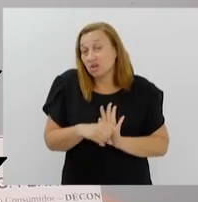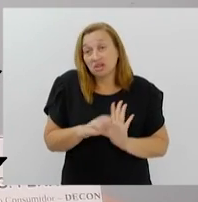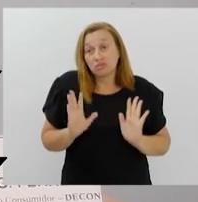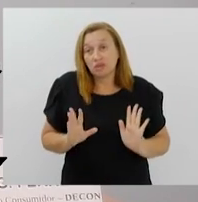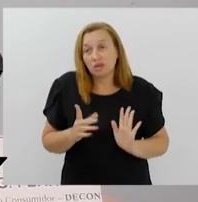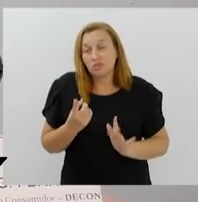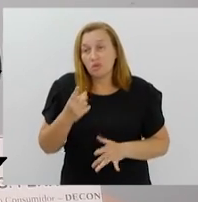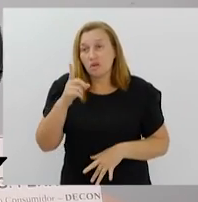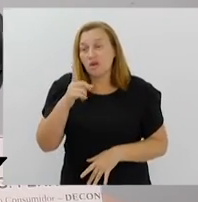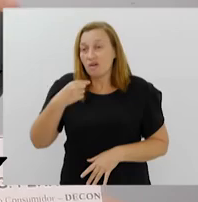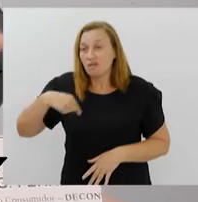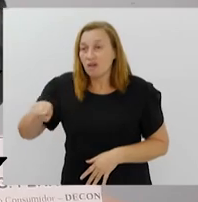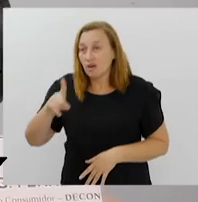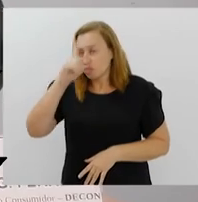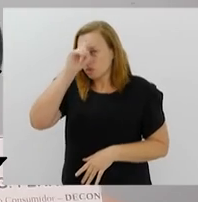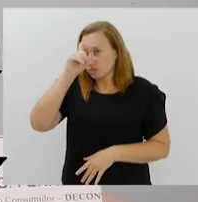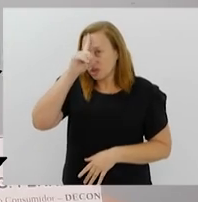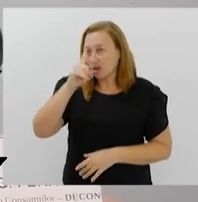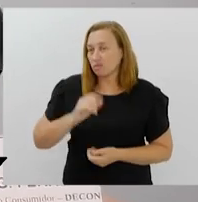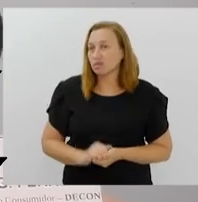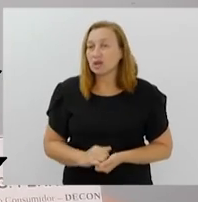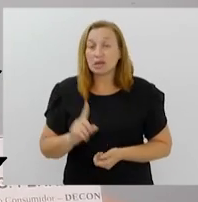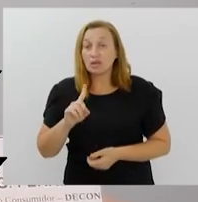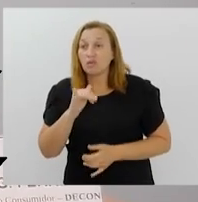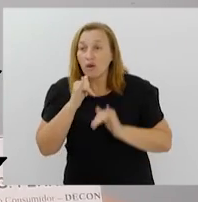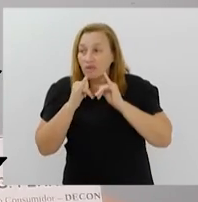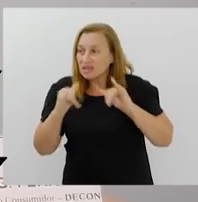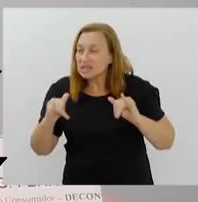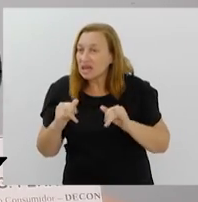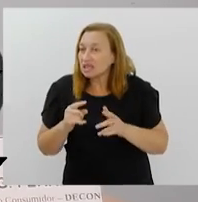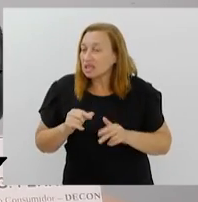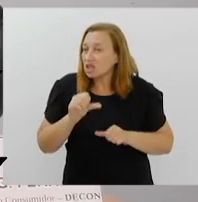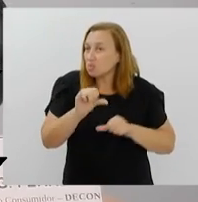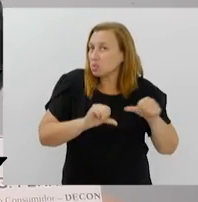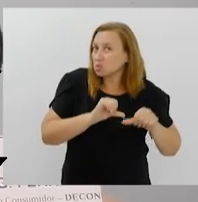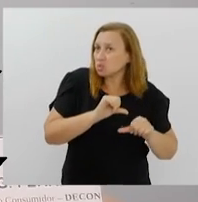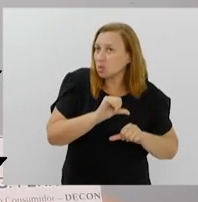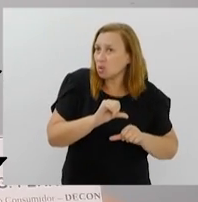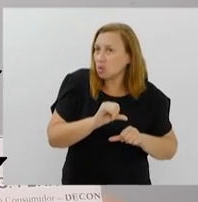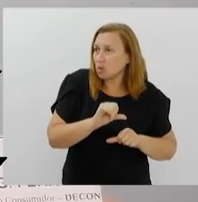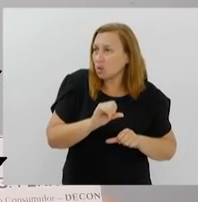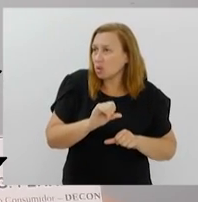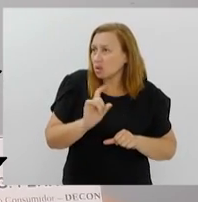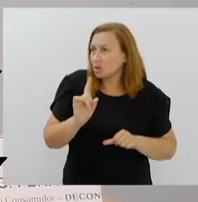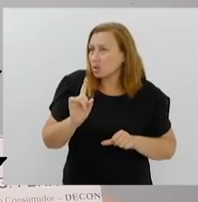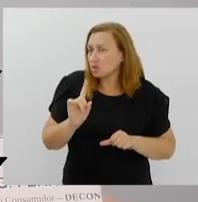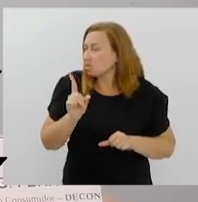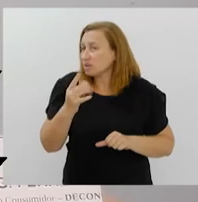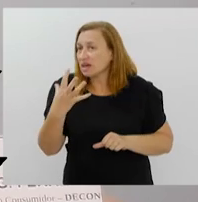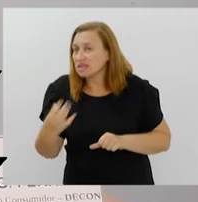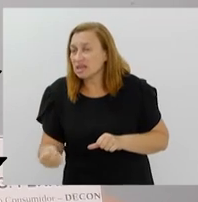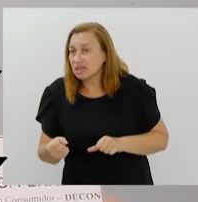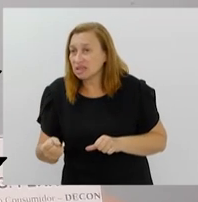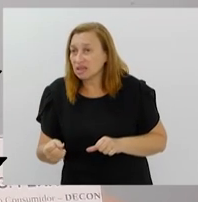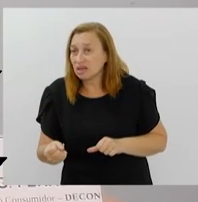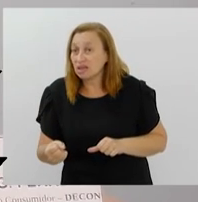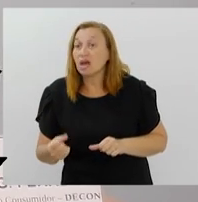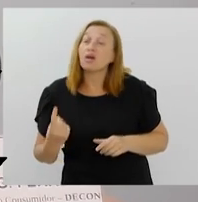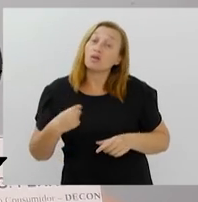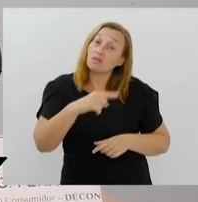hospital e aí por conta disso não foi avisada de que mudou que não tá mais cobrindo E aí por conta disso vamos ao artigo